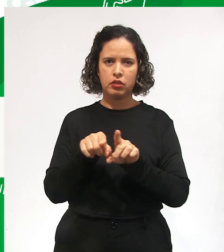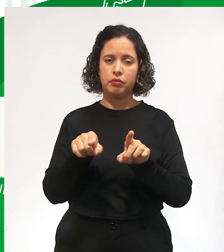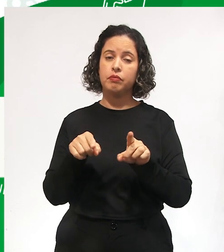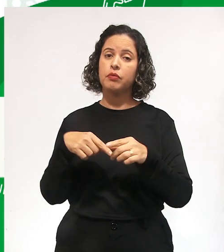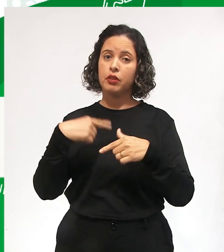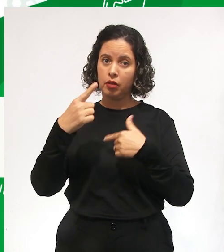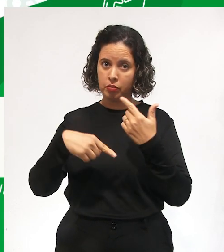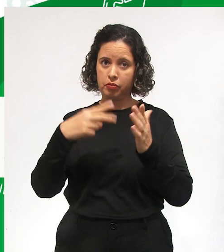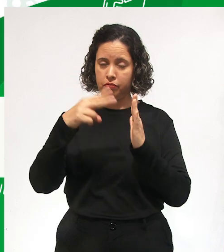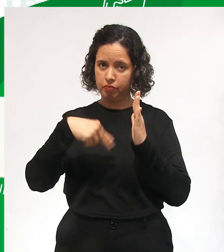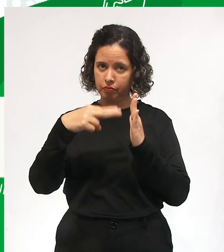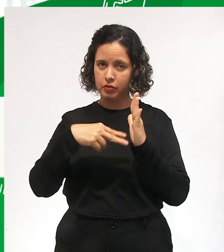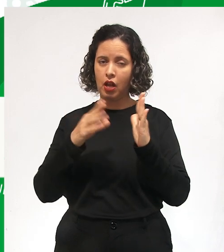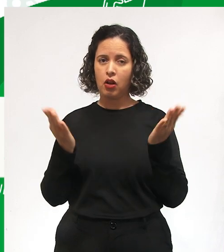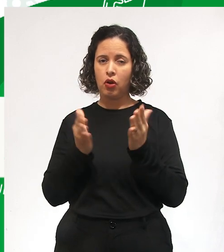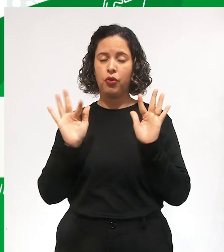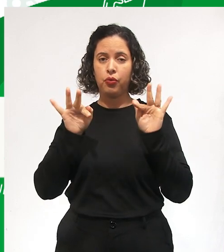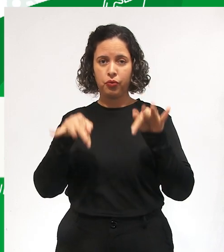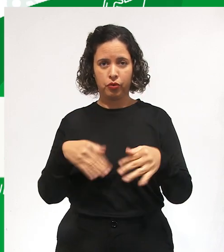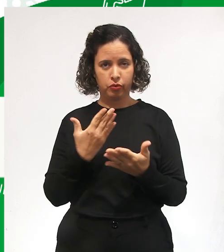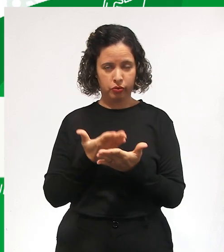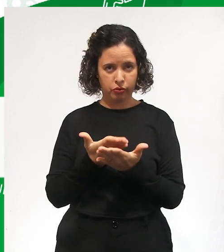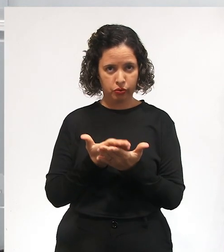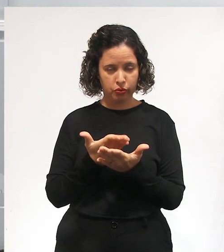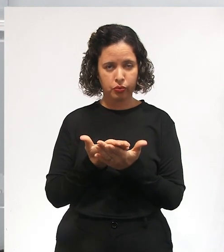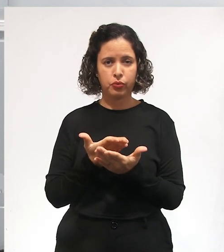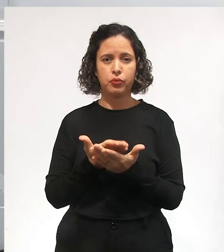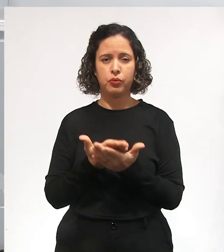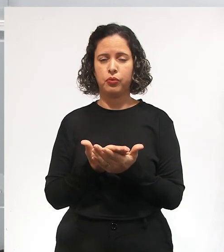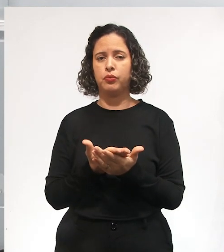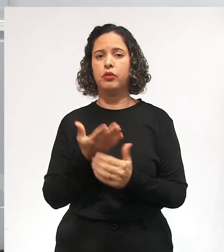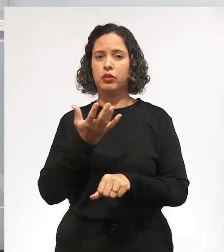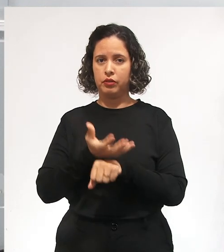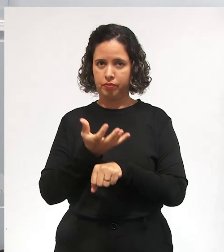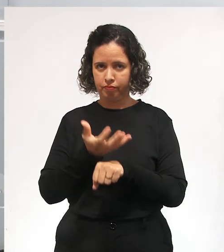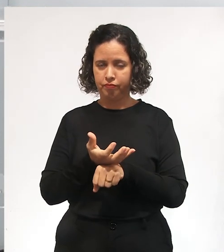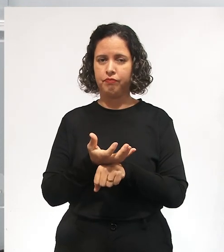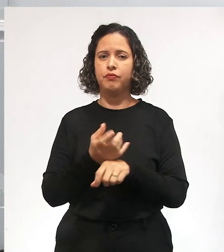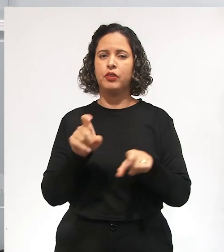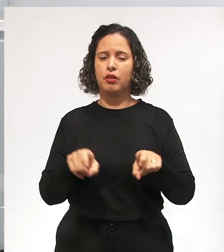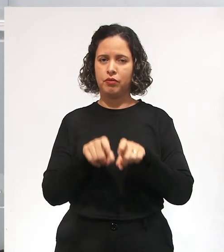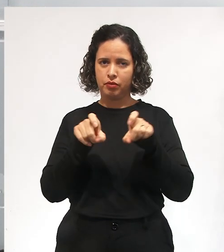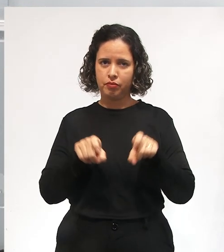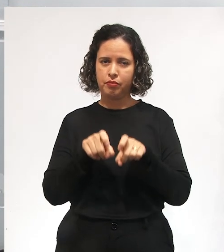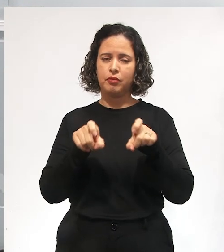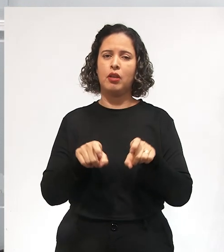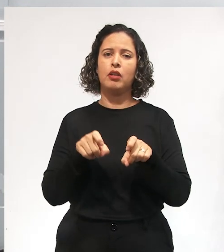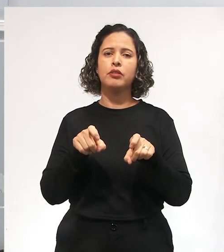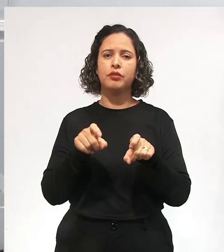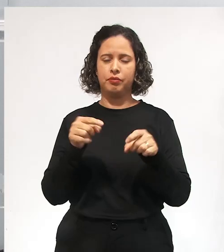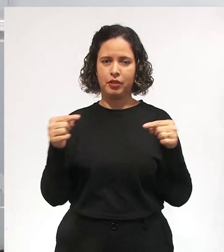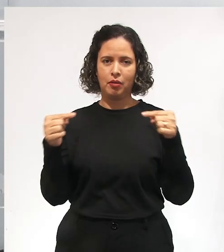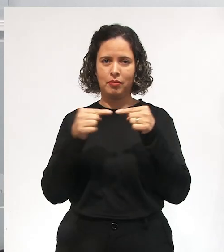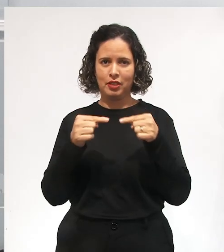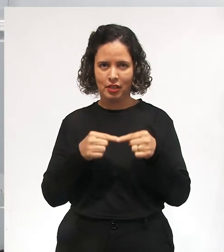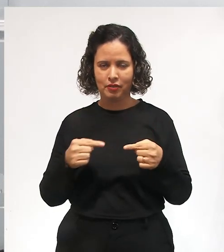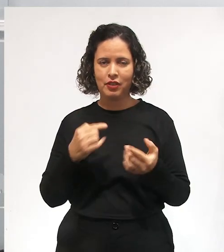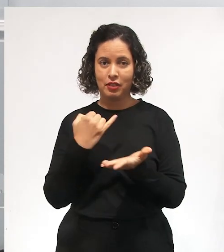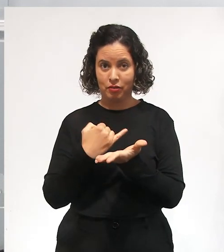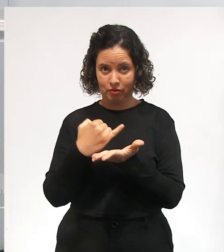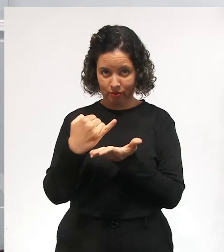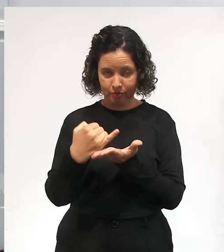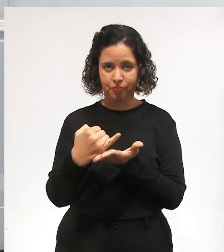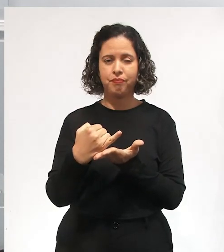aí. Chegamos ao final da aula, né, da disciplina Informática Aplicada. Nossa aula introdutória,